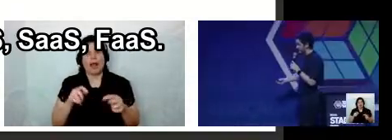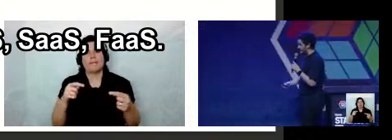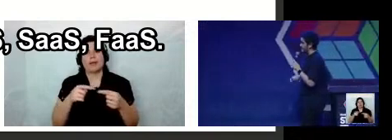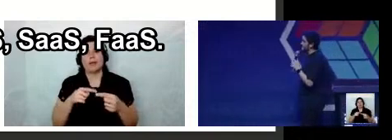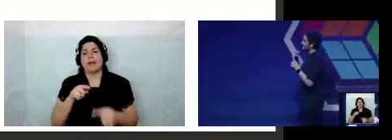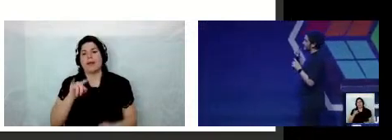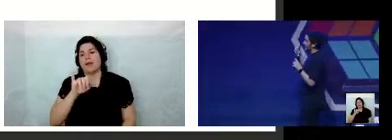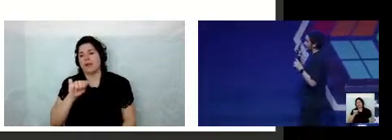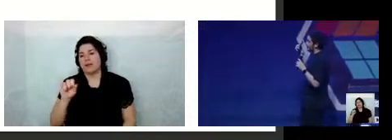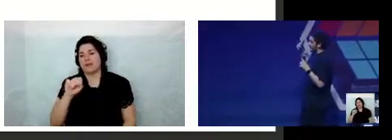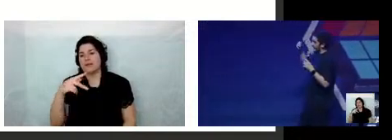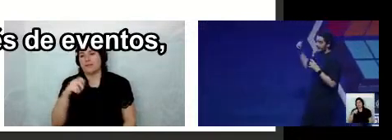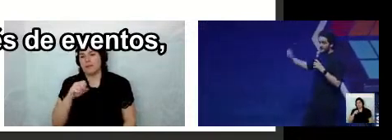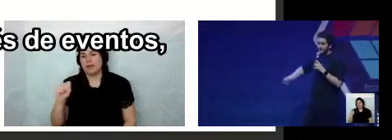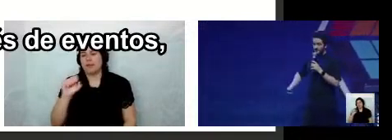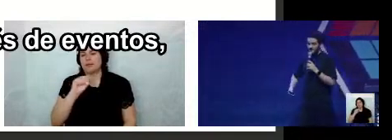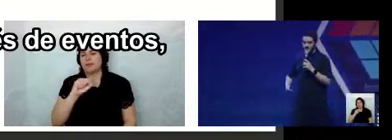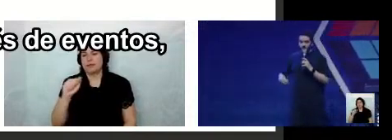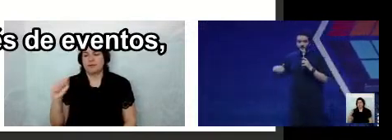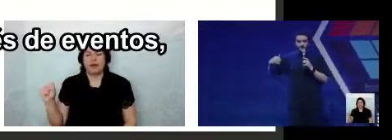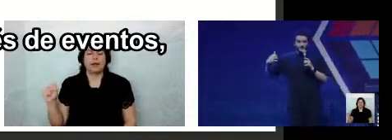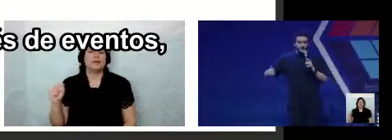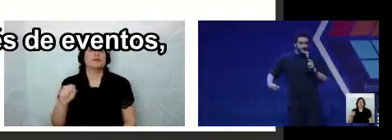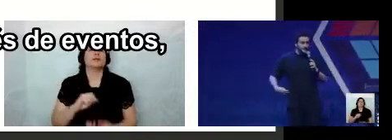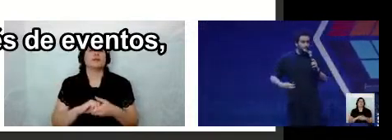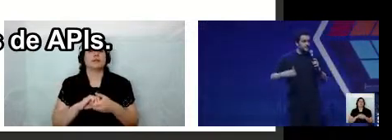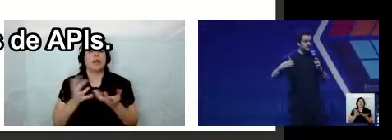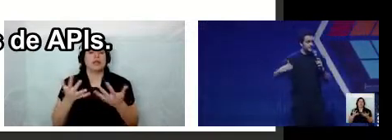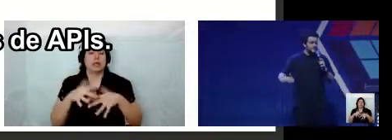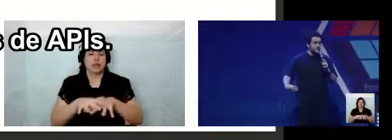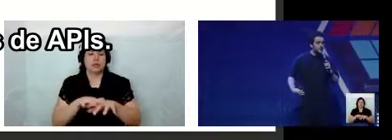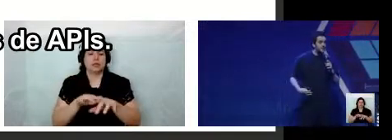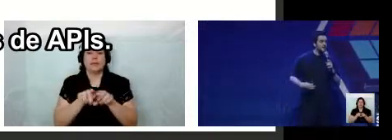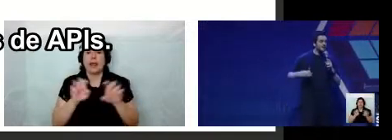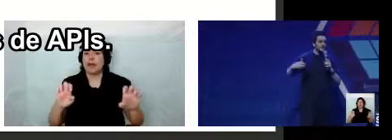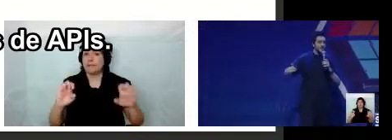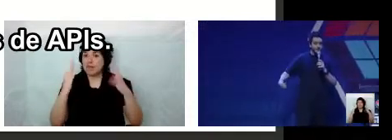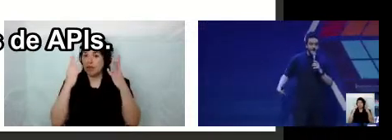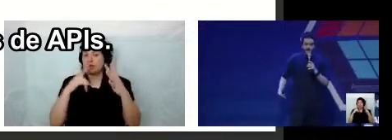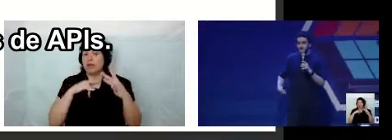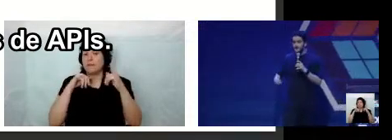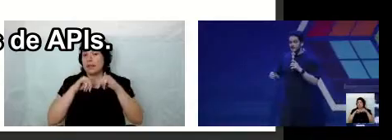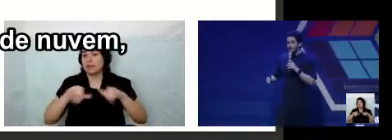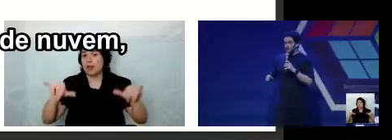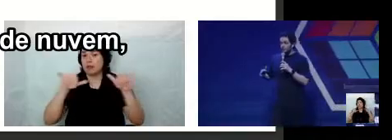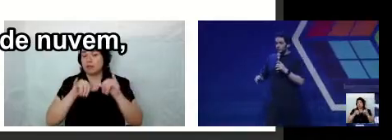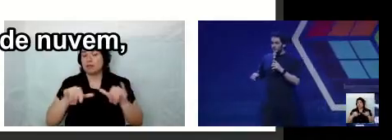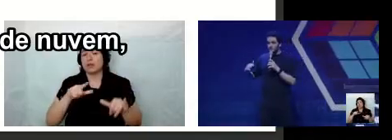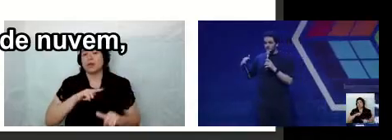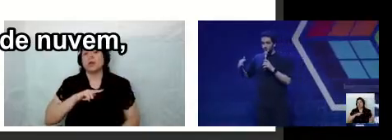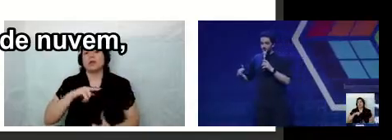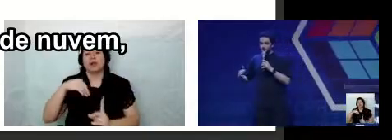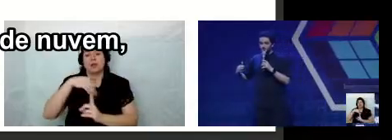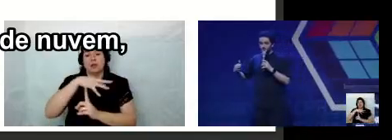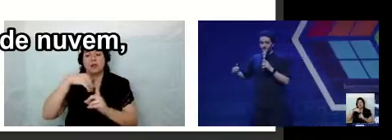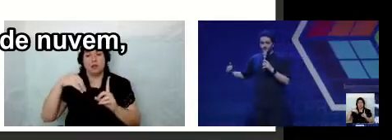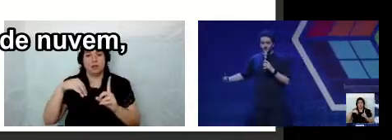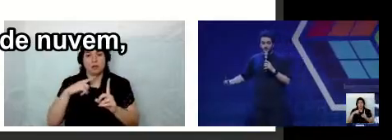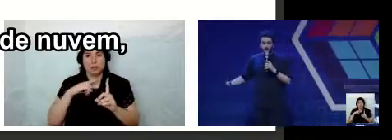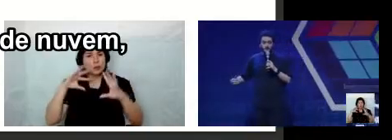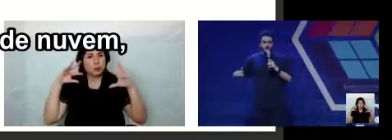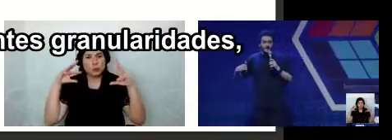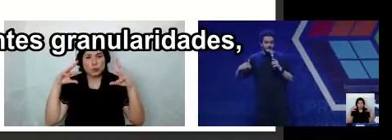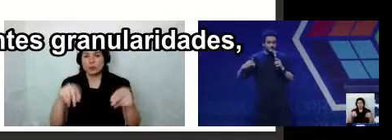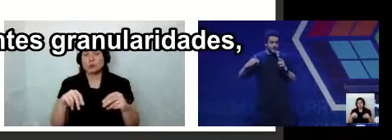SaaS, FaaS, a parte de integração, então, através de eventos, através de mensageria, através de APIs. Então, todas essas